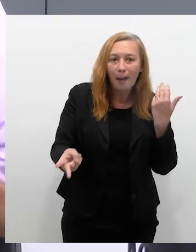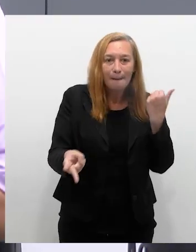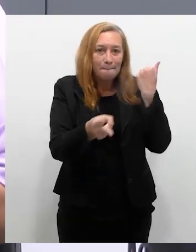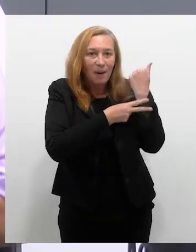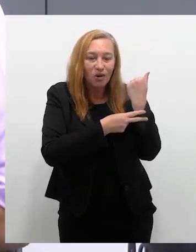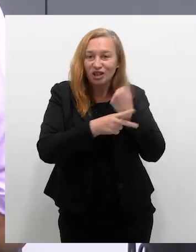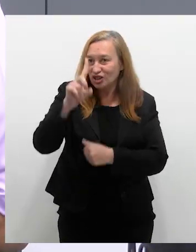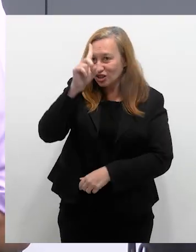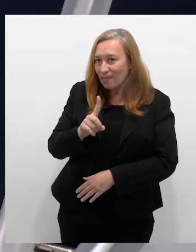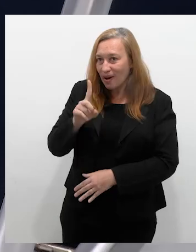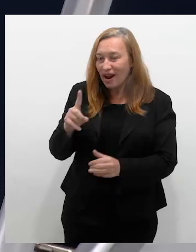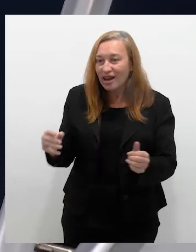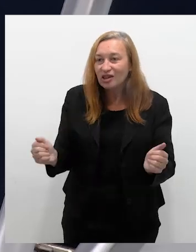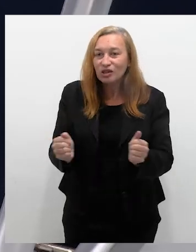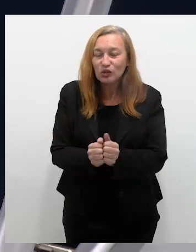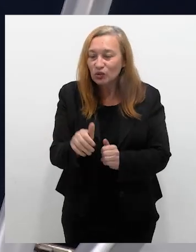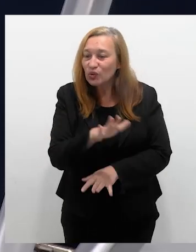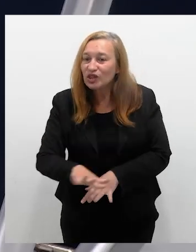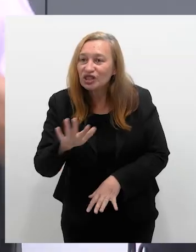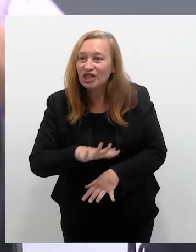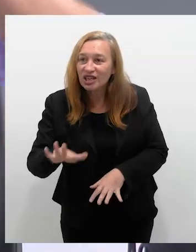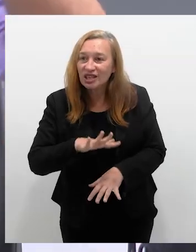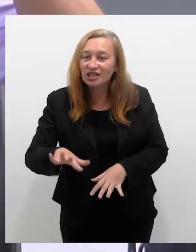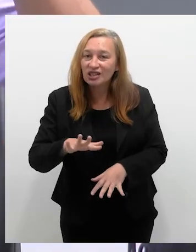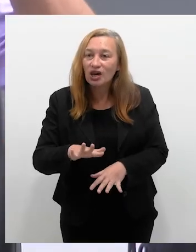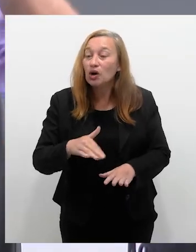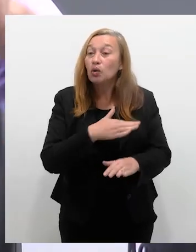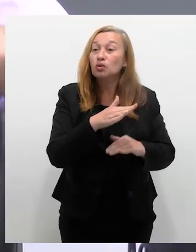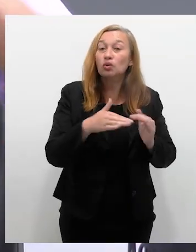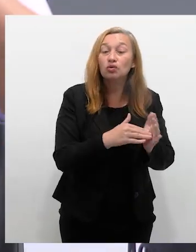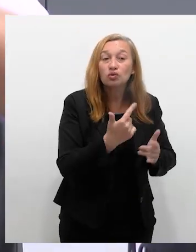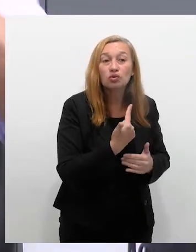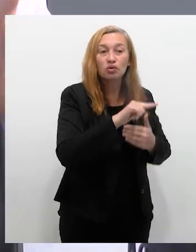ali com a criançada, Exatamente, né? não queria Todos mais os ir outros embora. Power Rangers foram salvar o